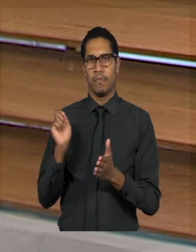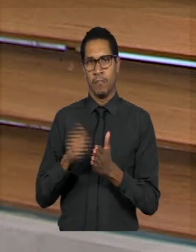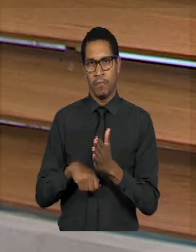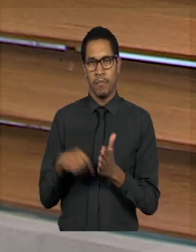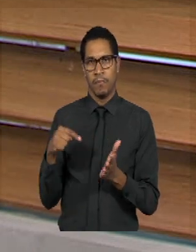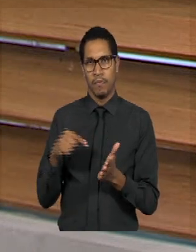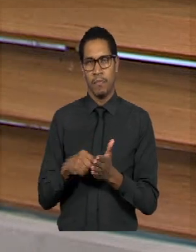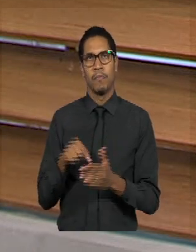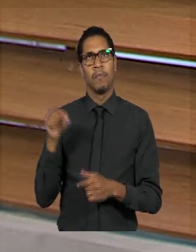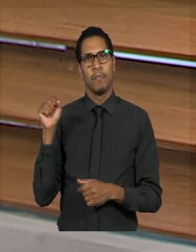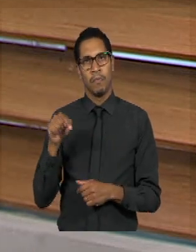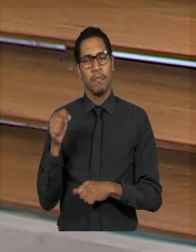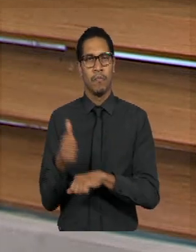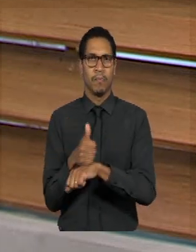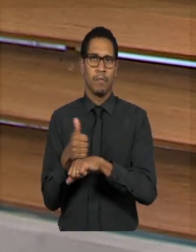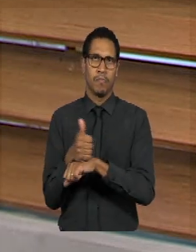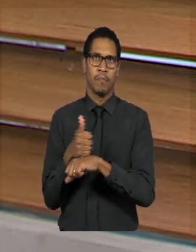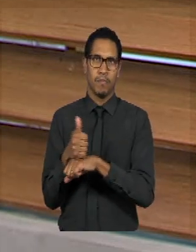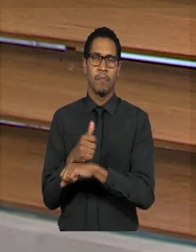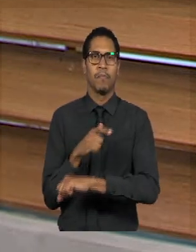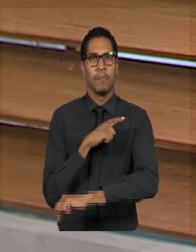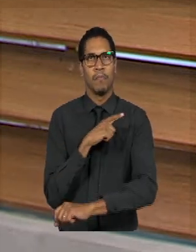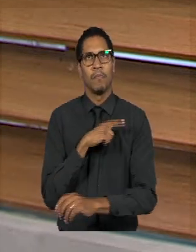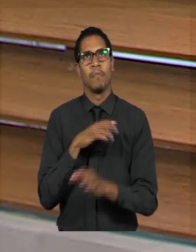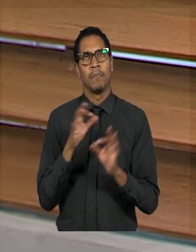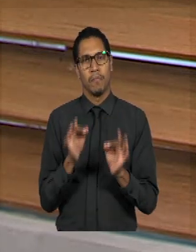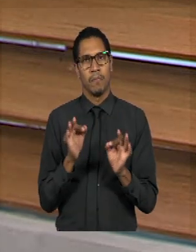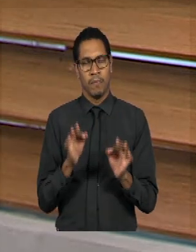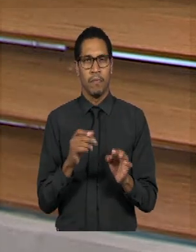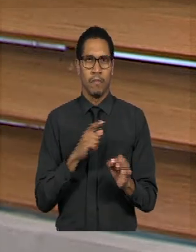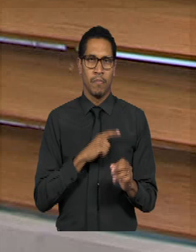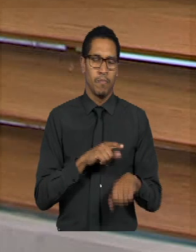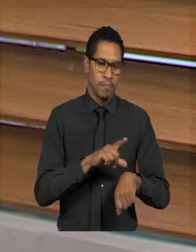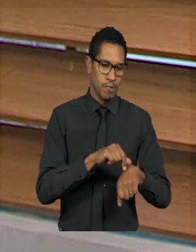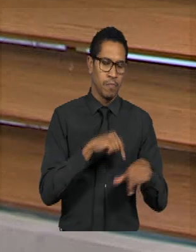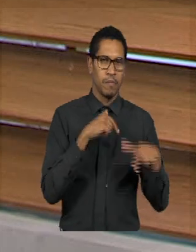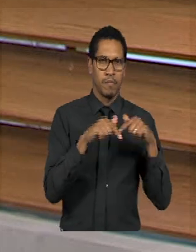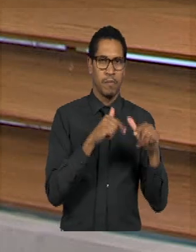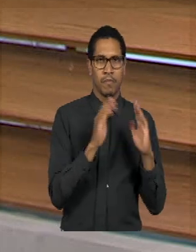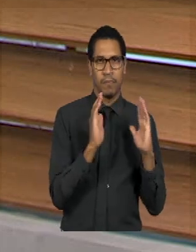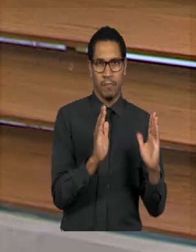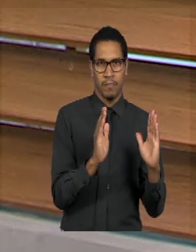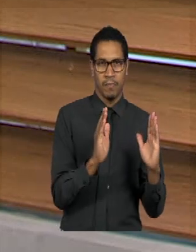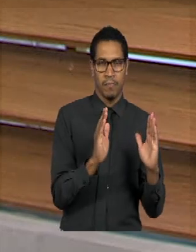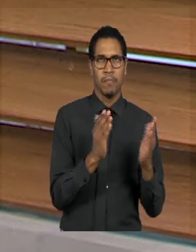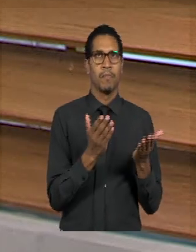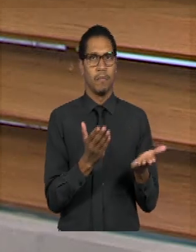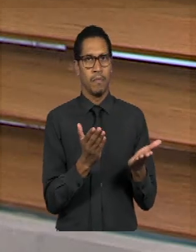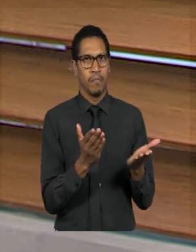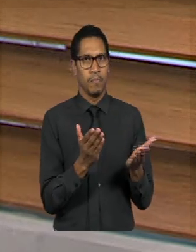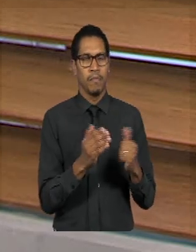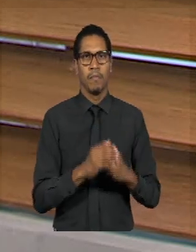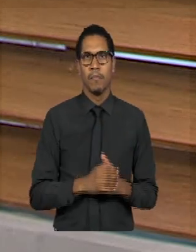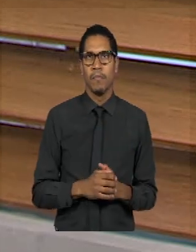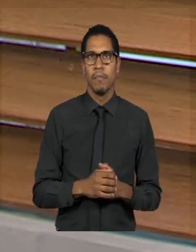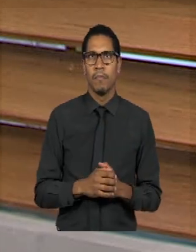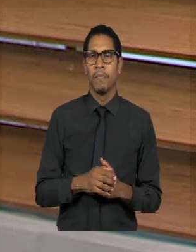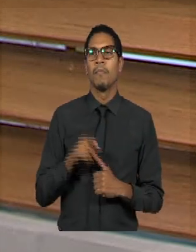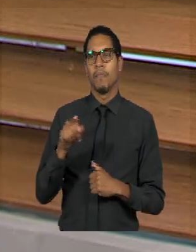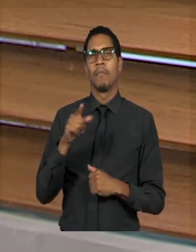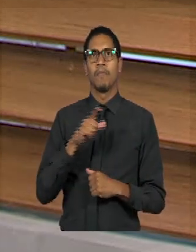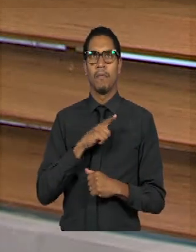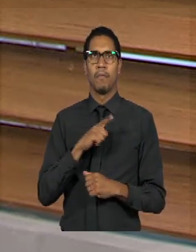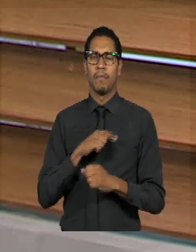registrado, esse profissional, ele está no horário de trabalho, está dentro do horário de trabalho, ele